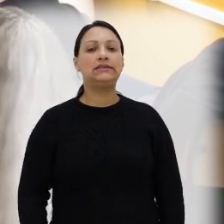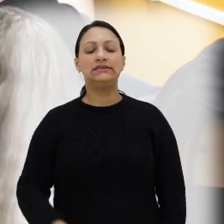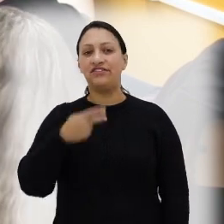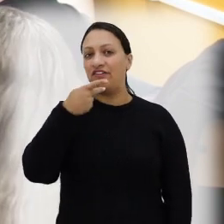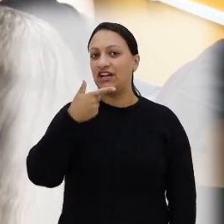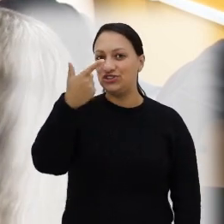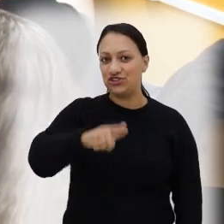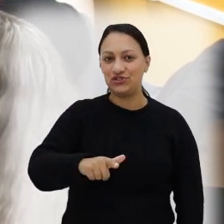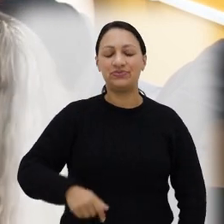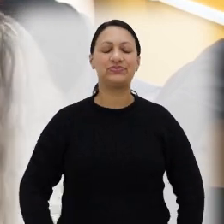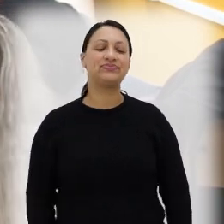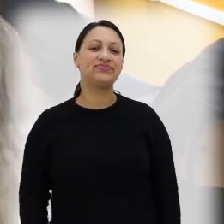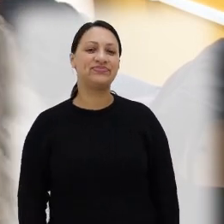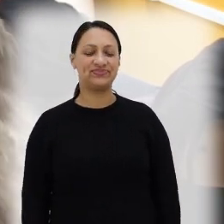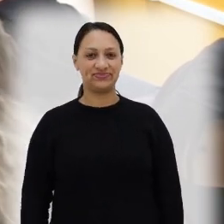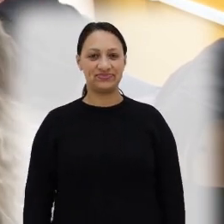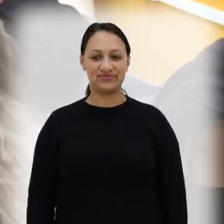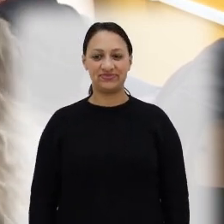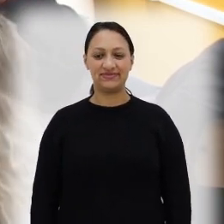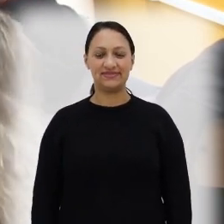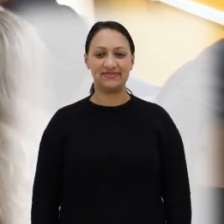Sei falar de novo.